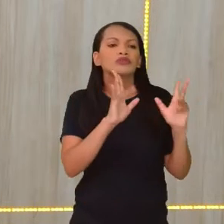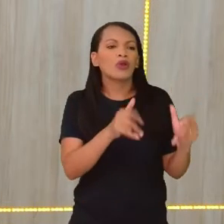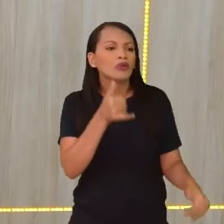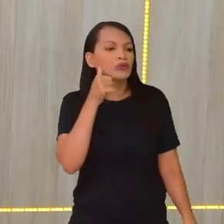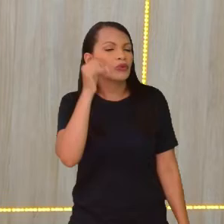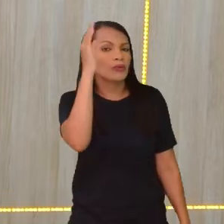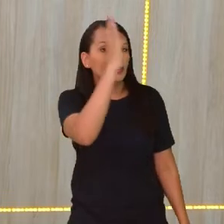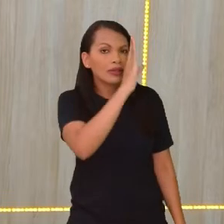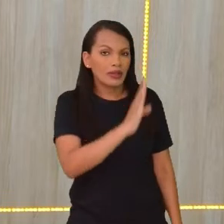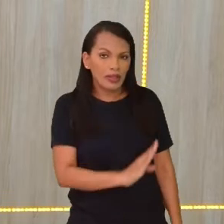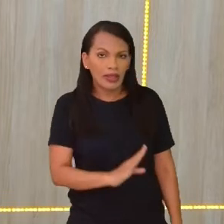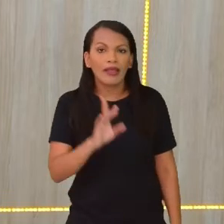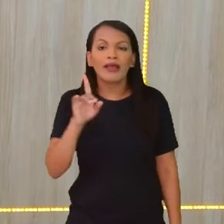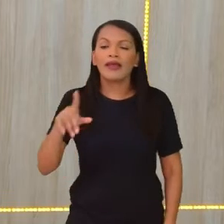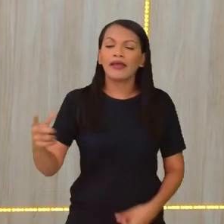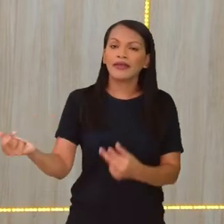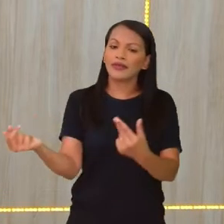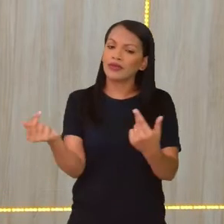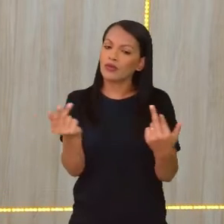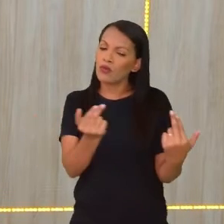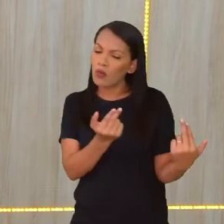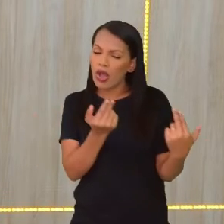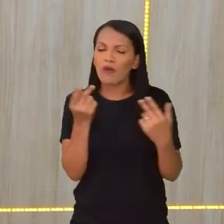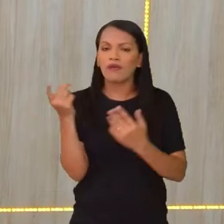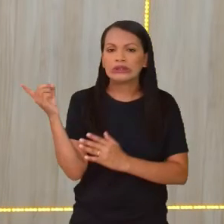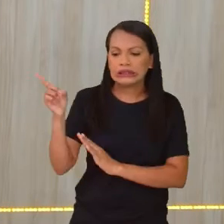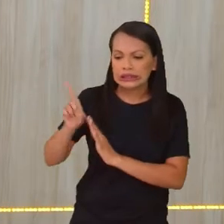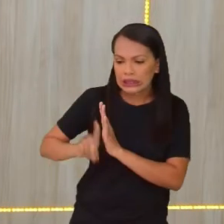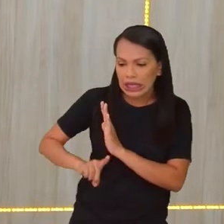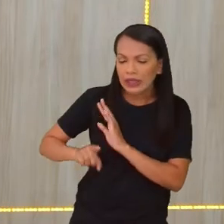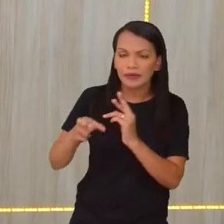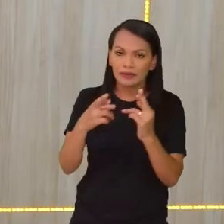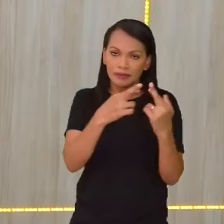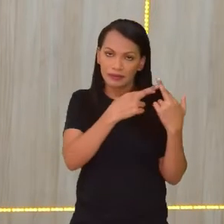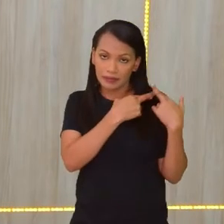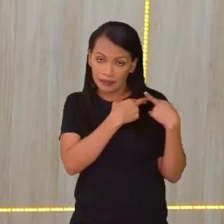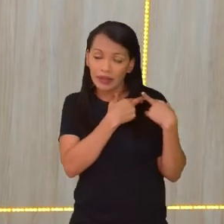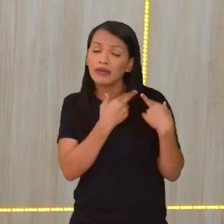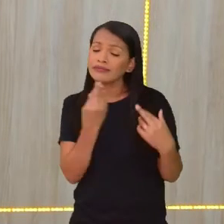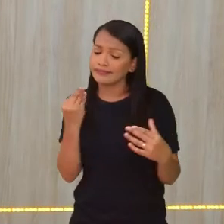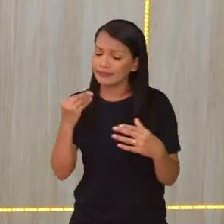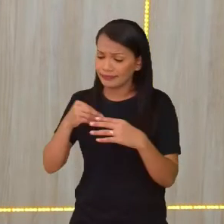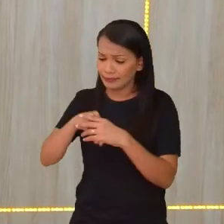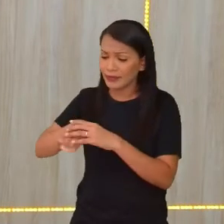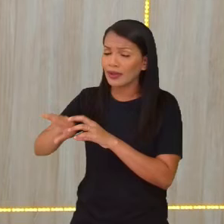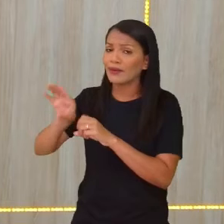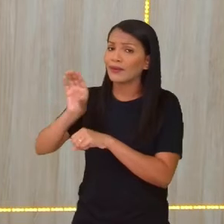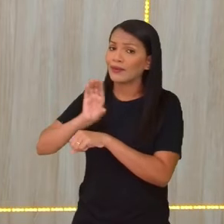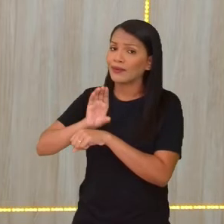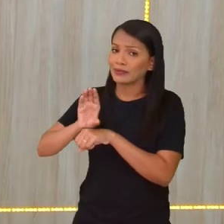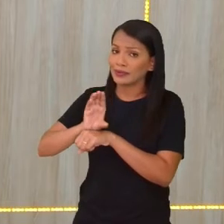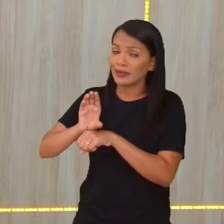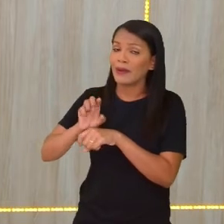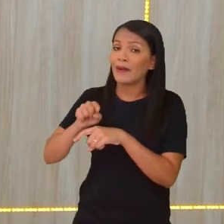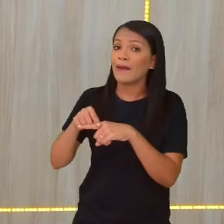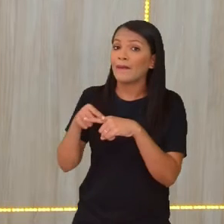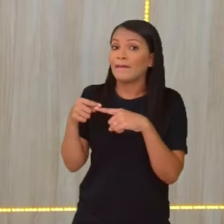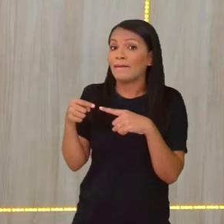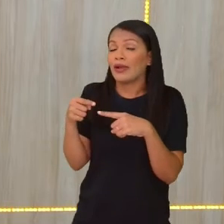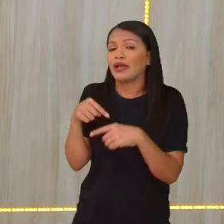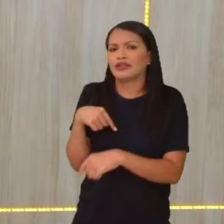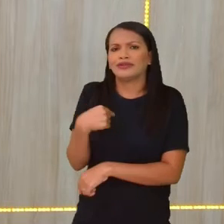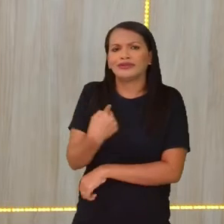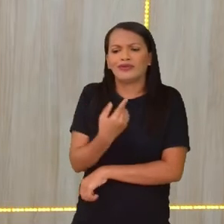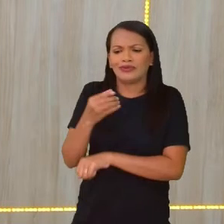em direitos, né, deveres, né, então a gente tenha tudo isso na nossa Constituição, e a nossa